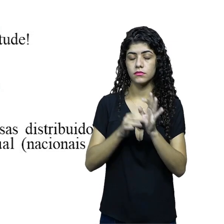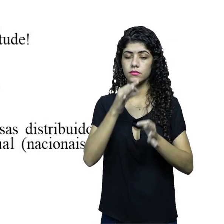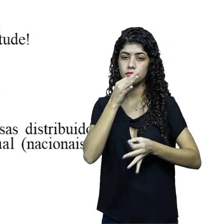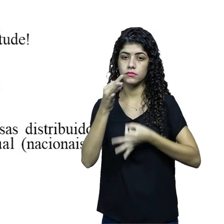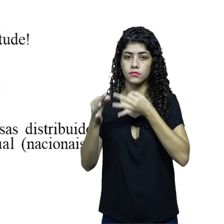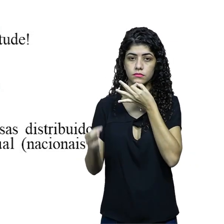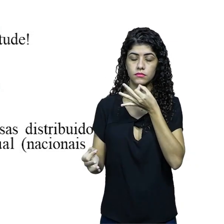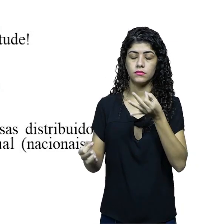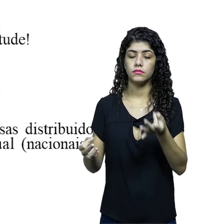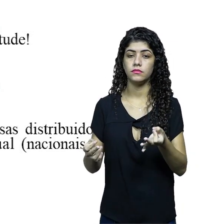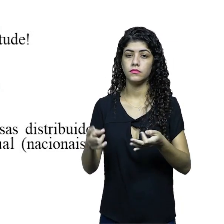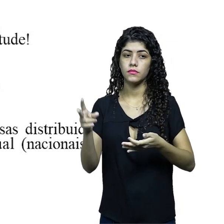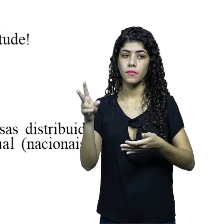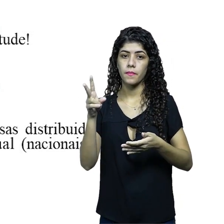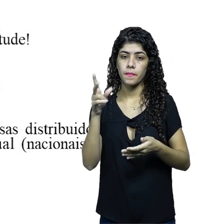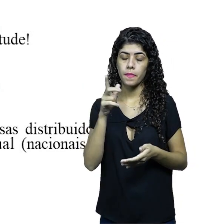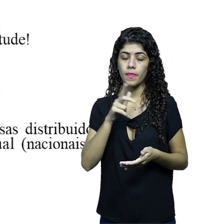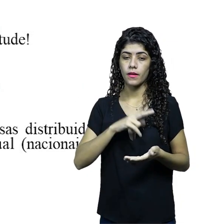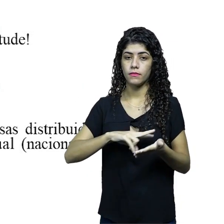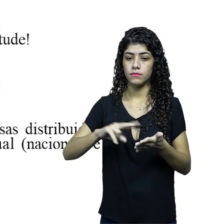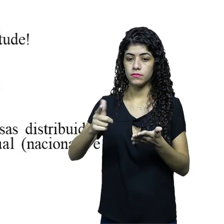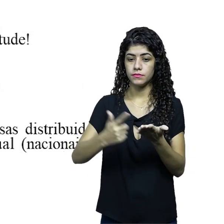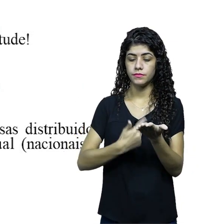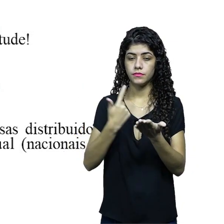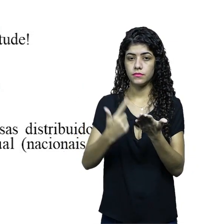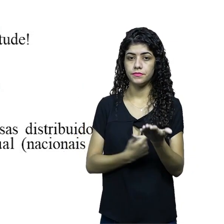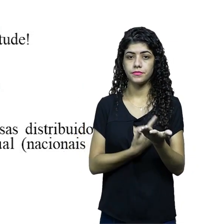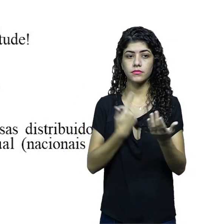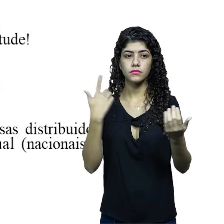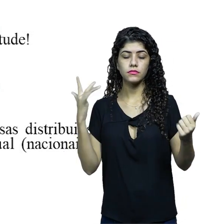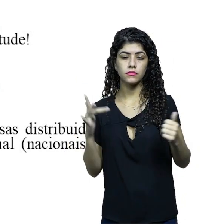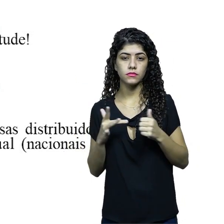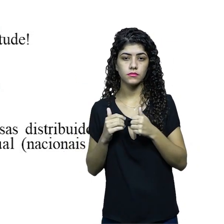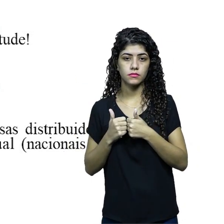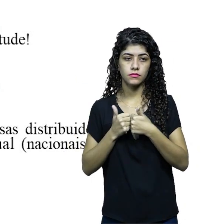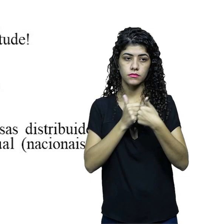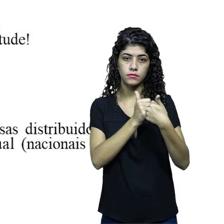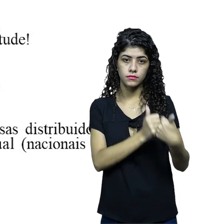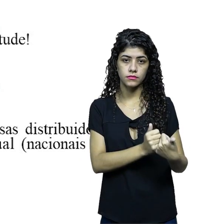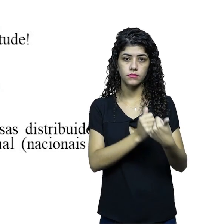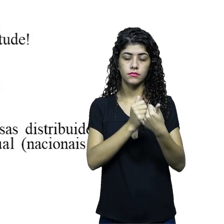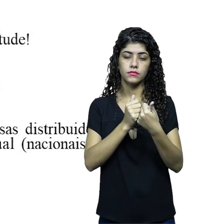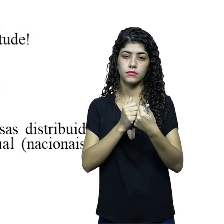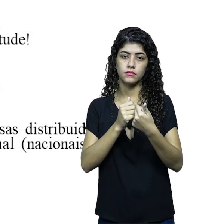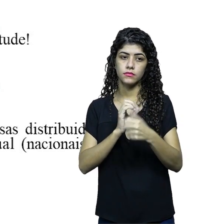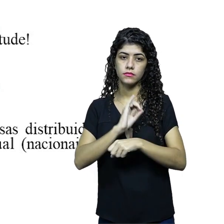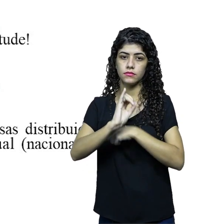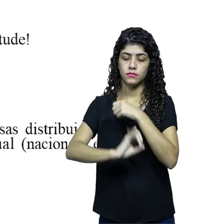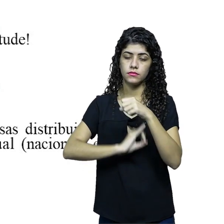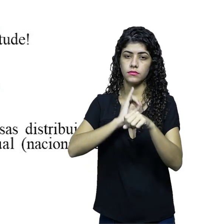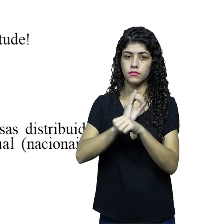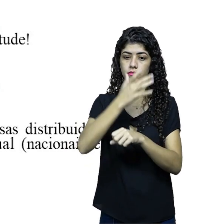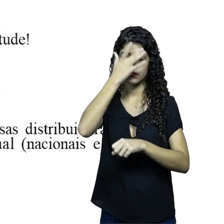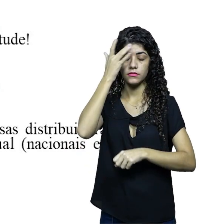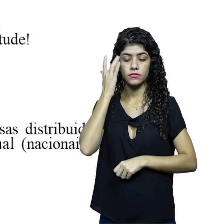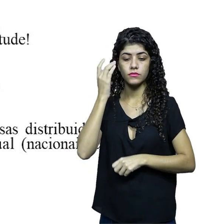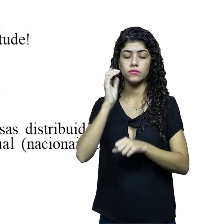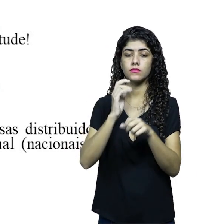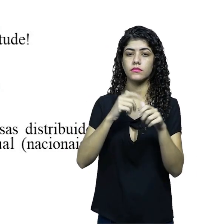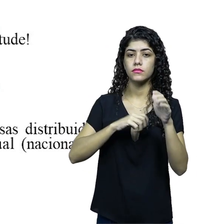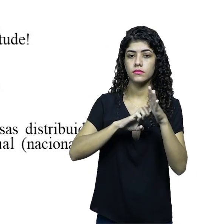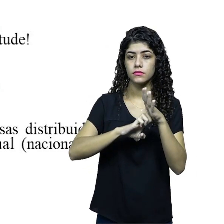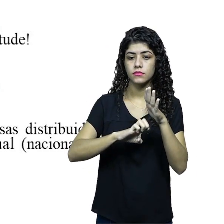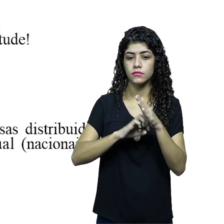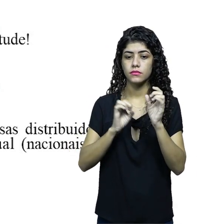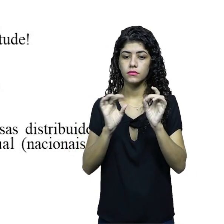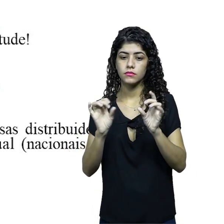e livros. Ouça podcasts. Siga redes sociais de cineastas, empresas produtoras, empresas